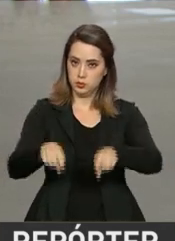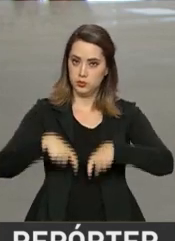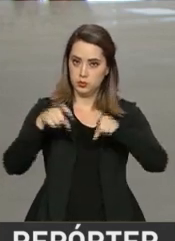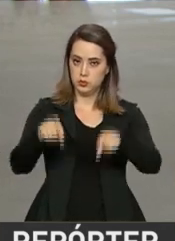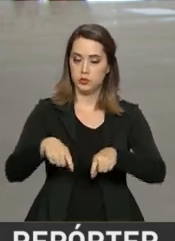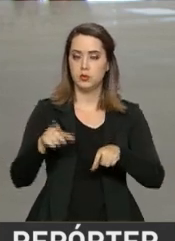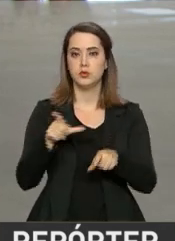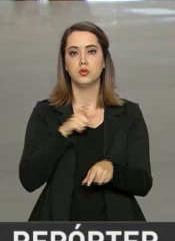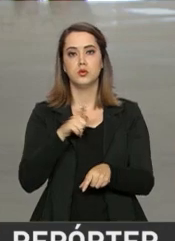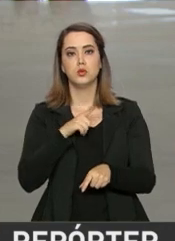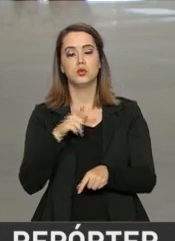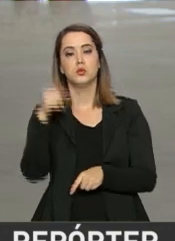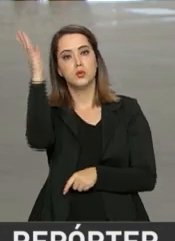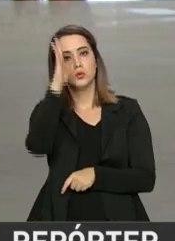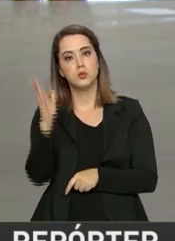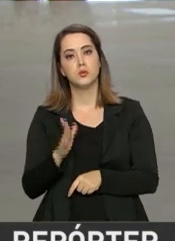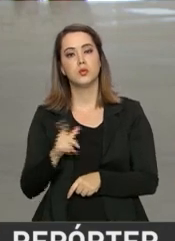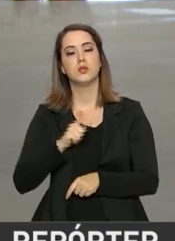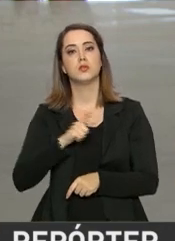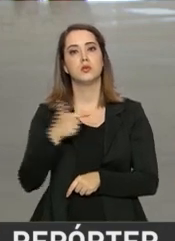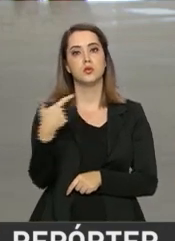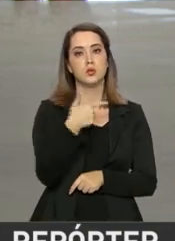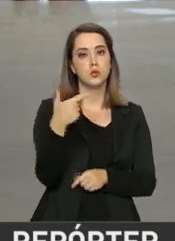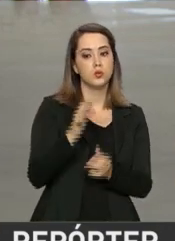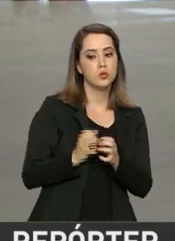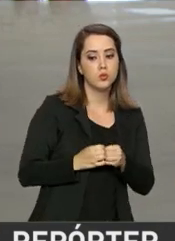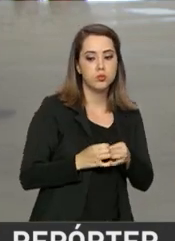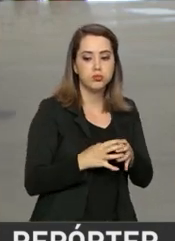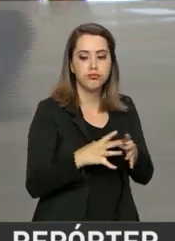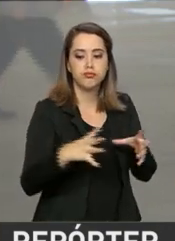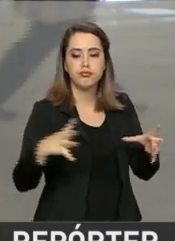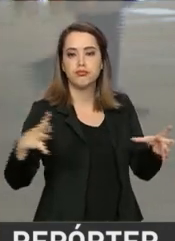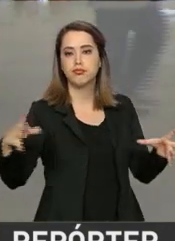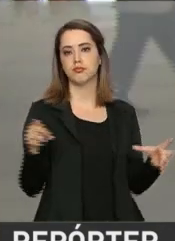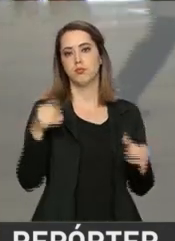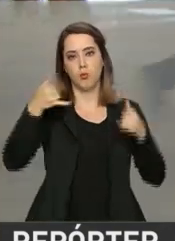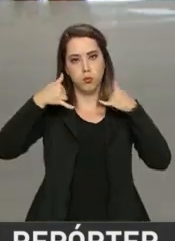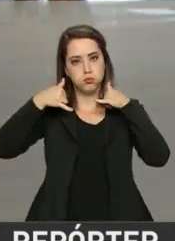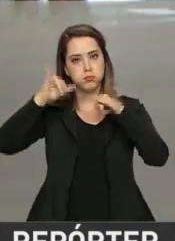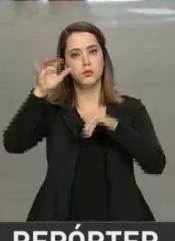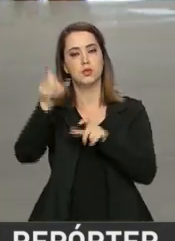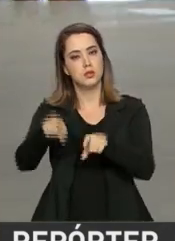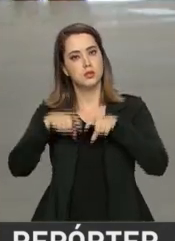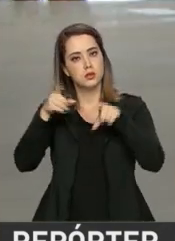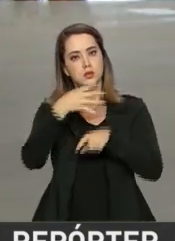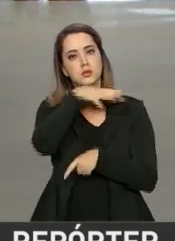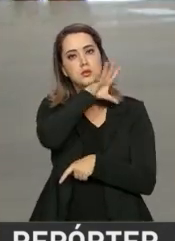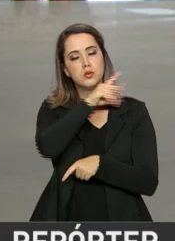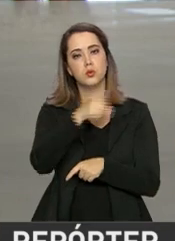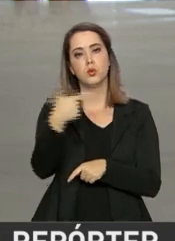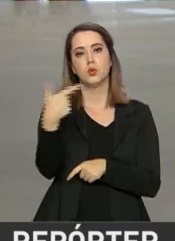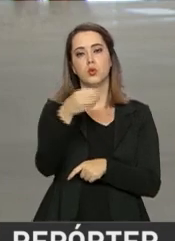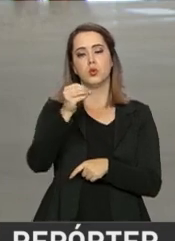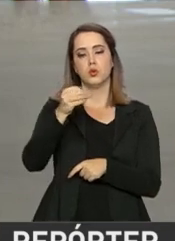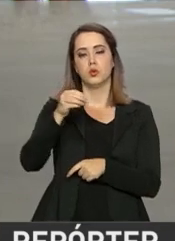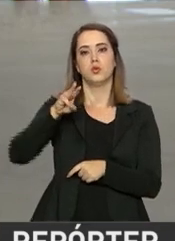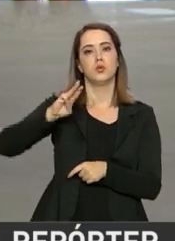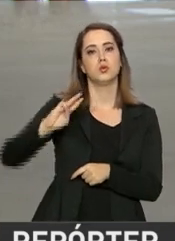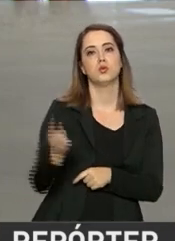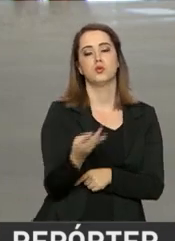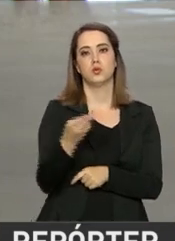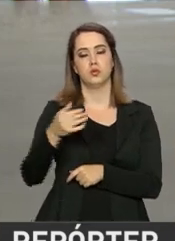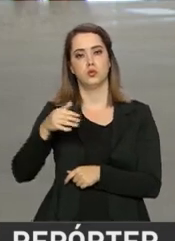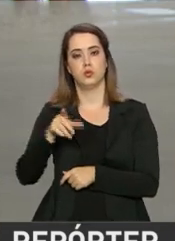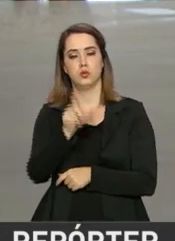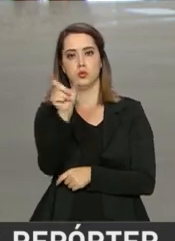o segundo maior rebanho bovino do mundo com cerca de 200 milhões de cabeças E desde 2008